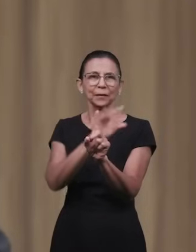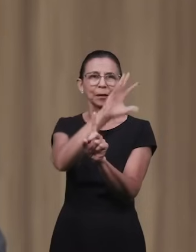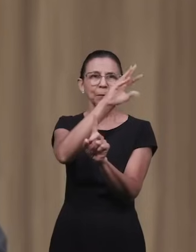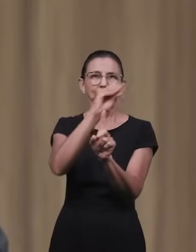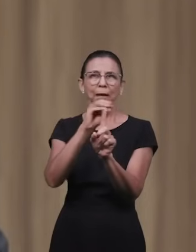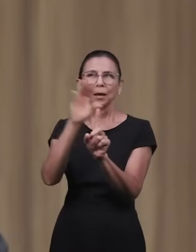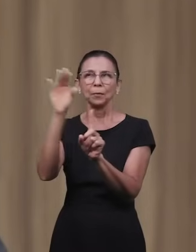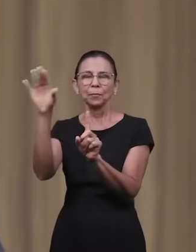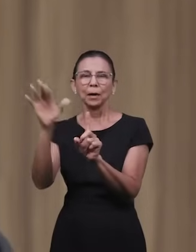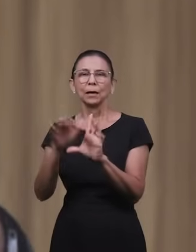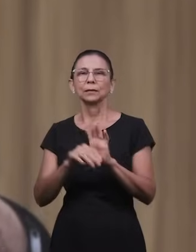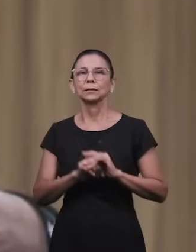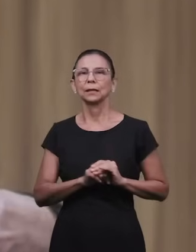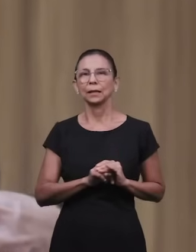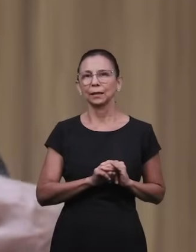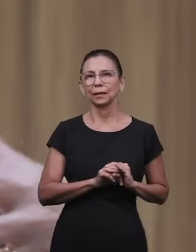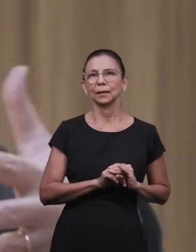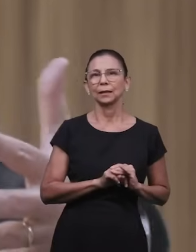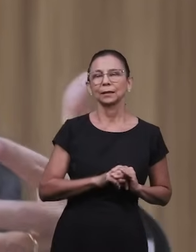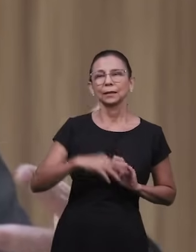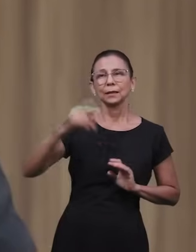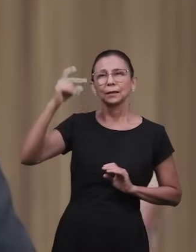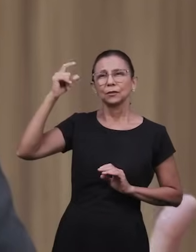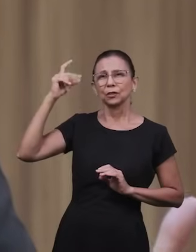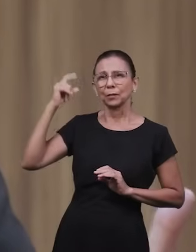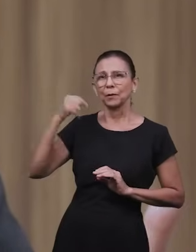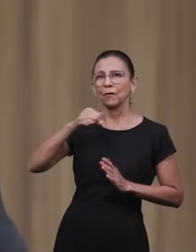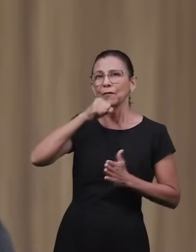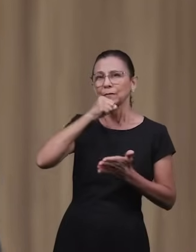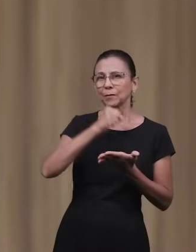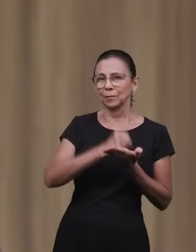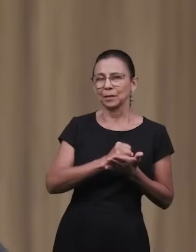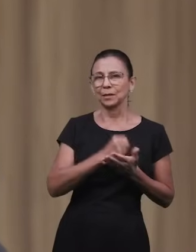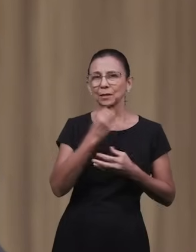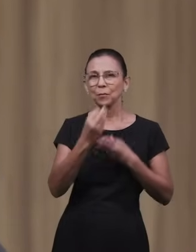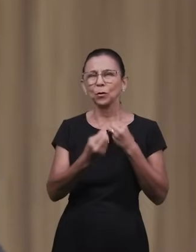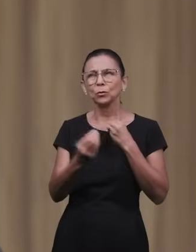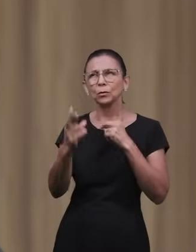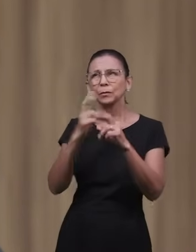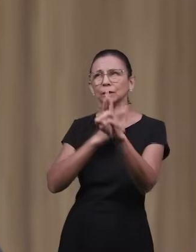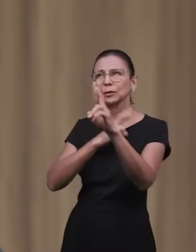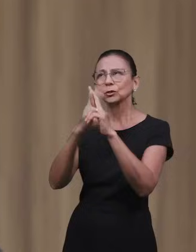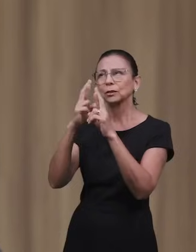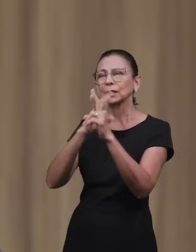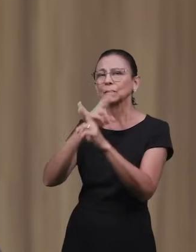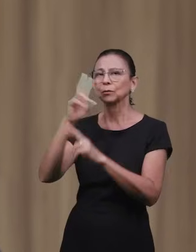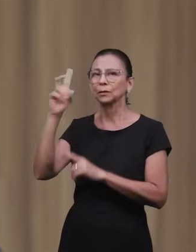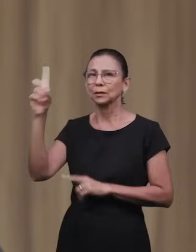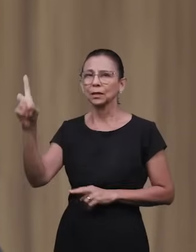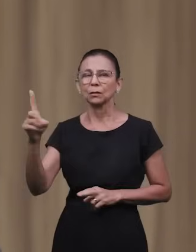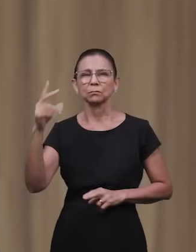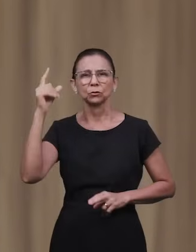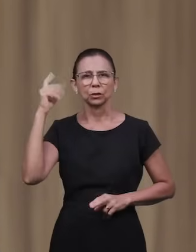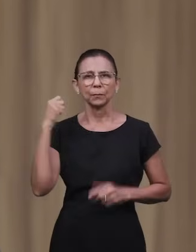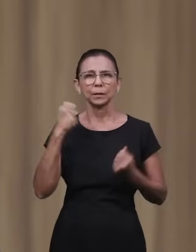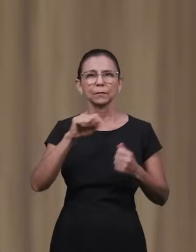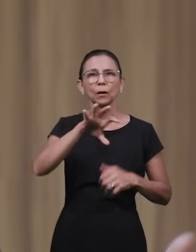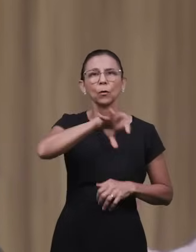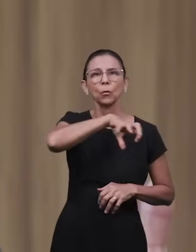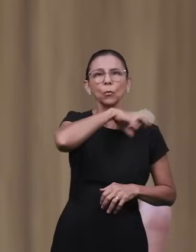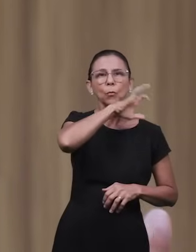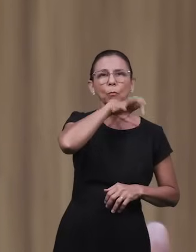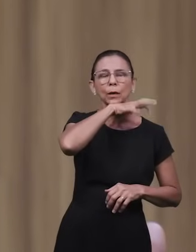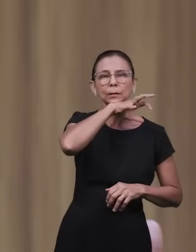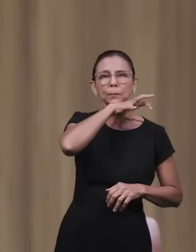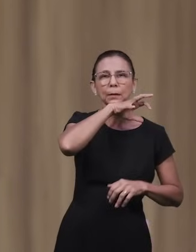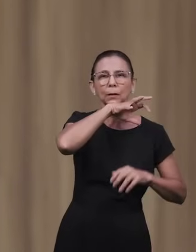com Deus, né? Através do de sacrifício de animais ali. Jesus, ele apresenta um sacrifício perfeito, né? Hoje não